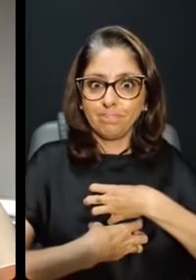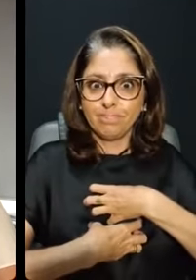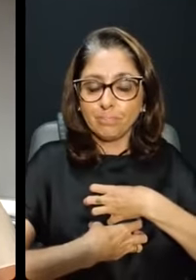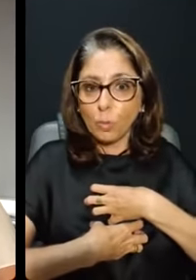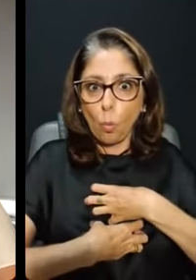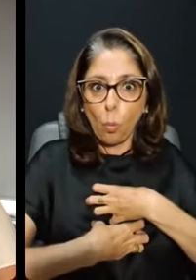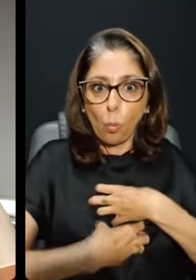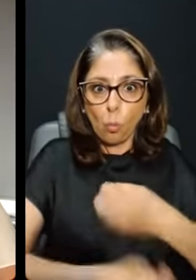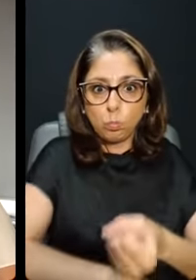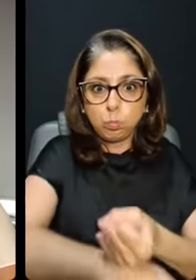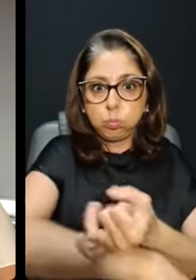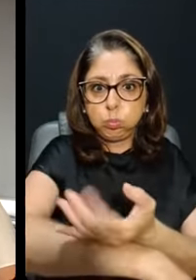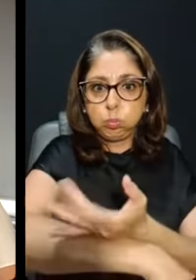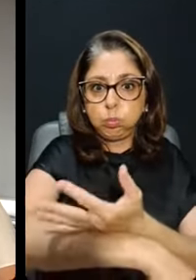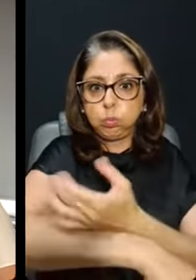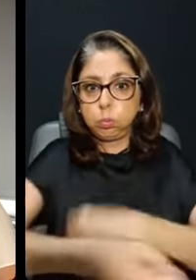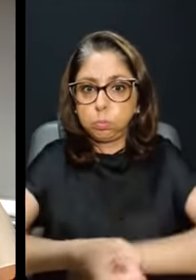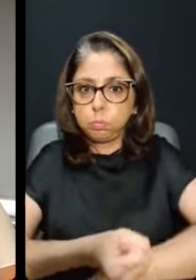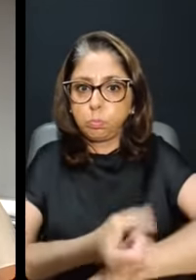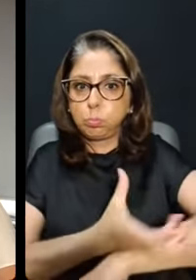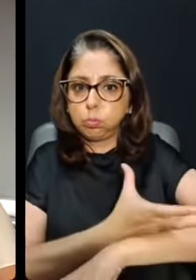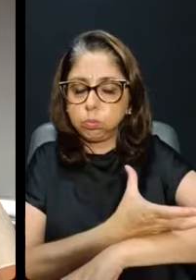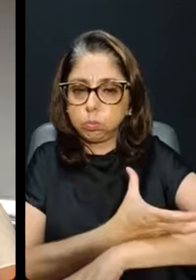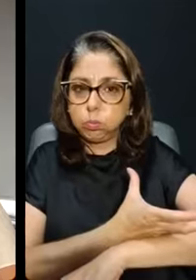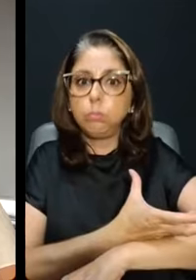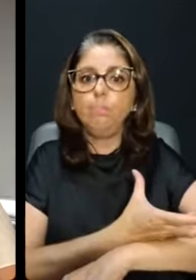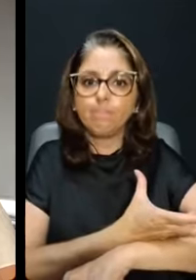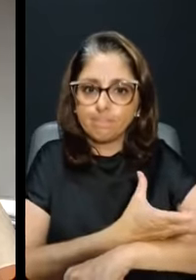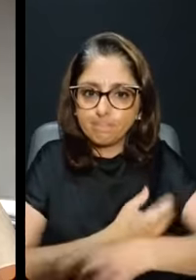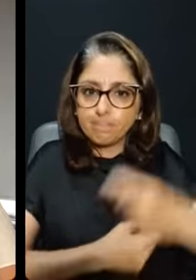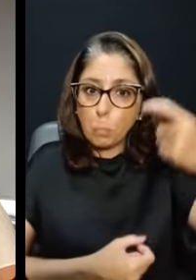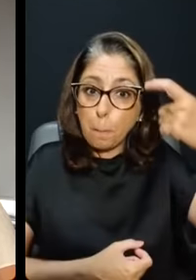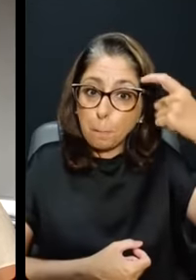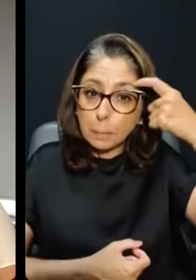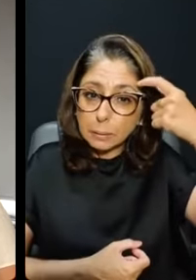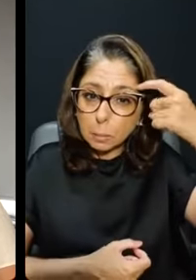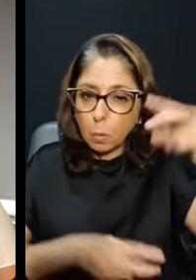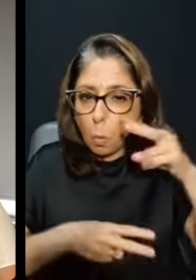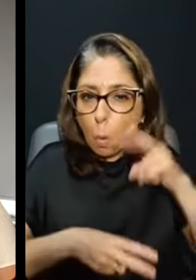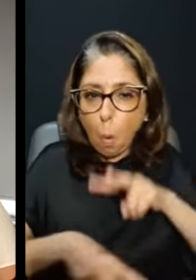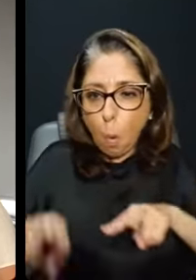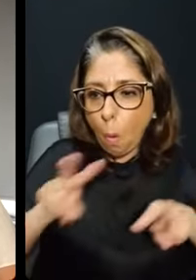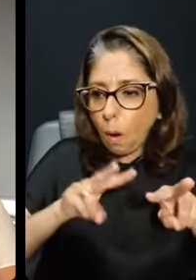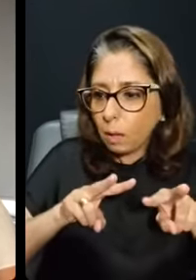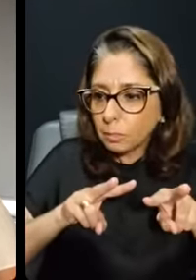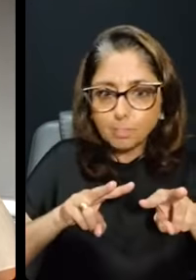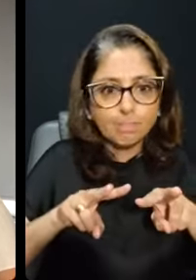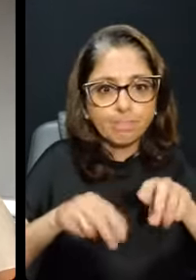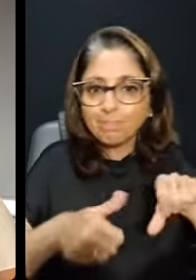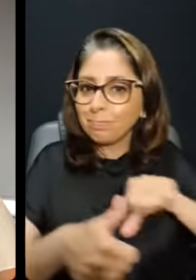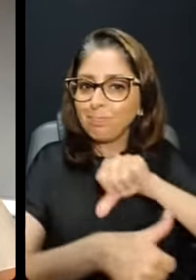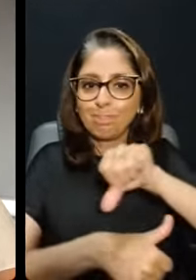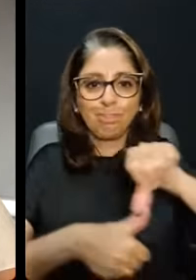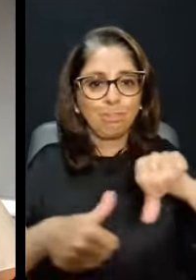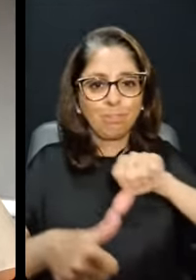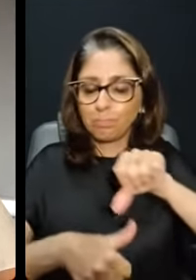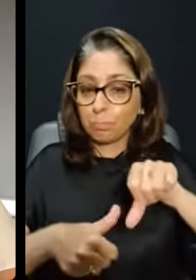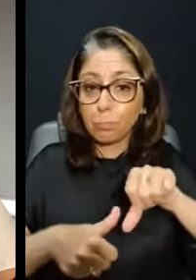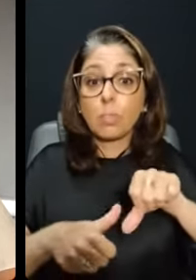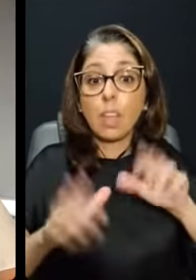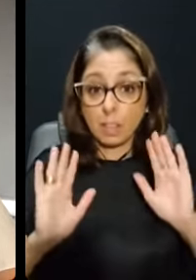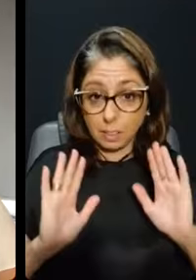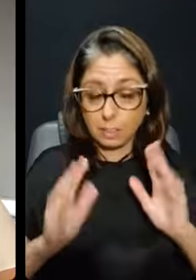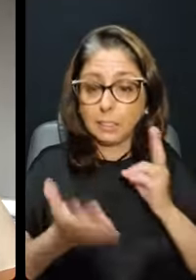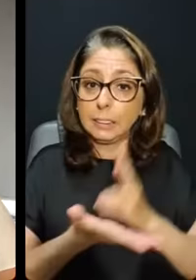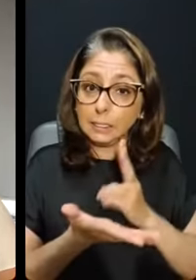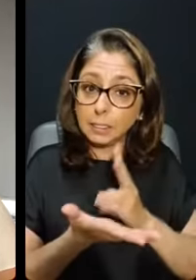outra perspectiva, com uma outra visão. E você aplicou muito em todas as oportunidades que eu vejo você contar, você